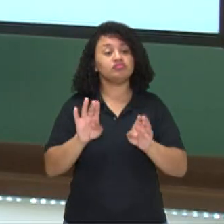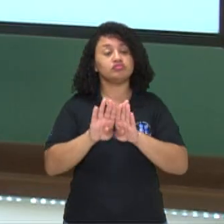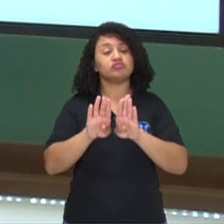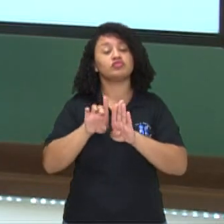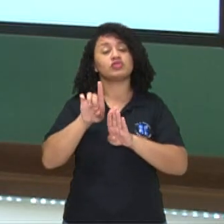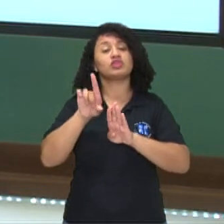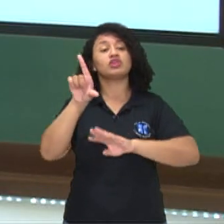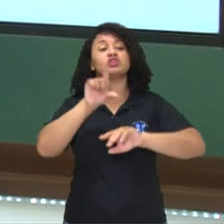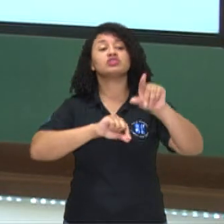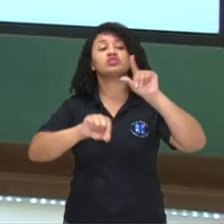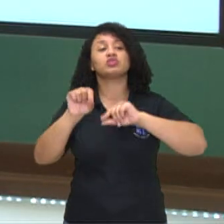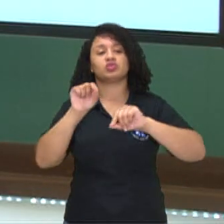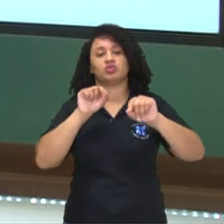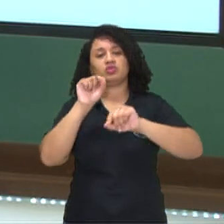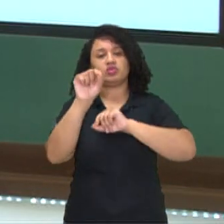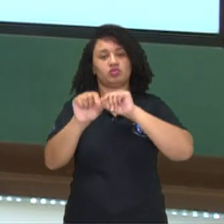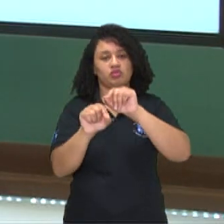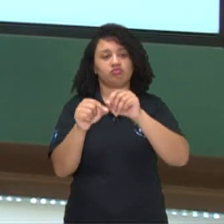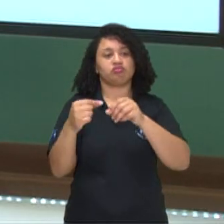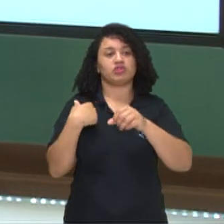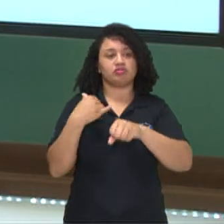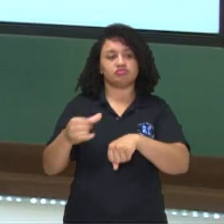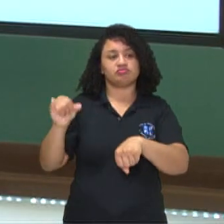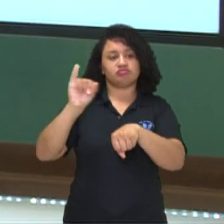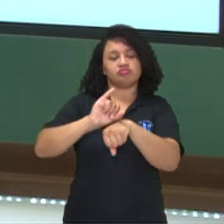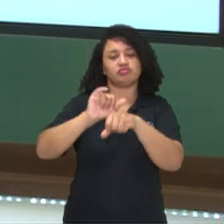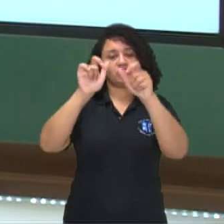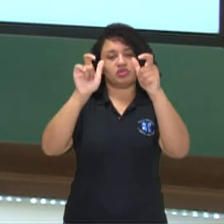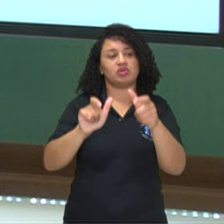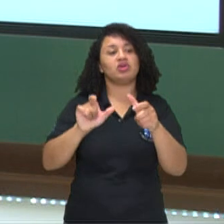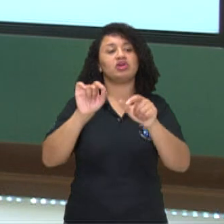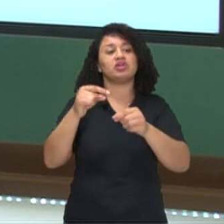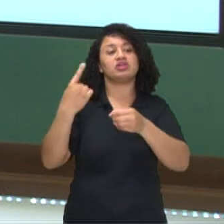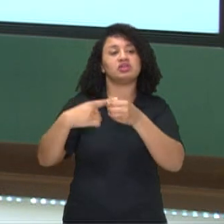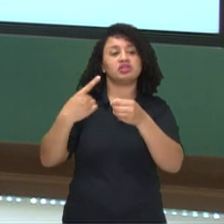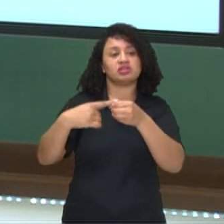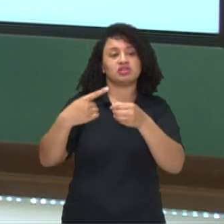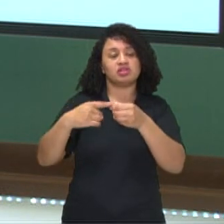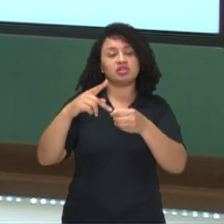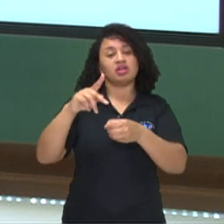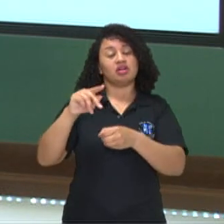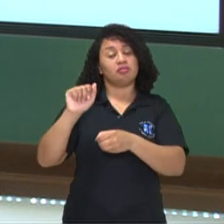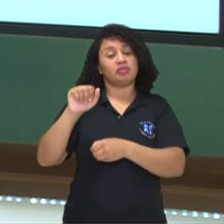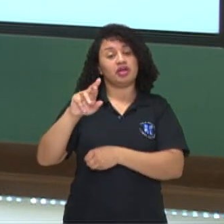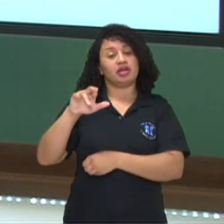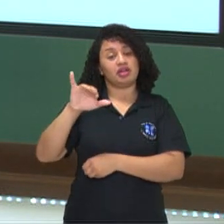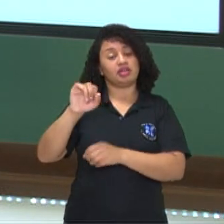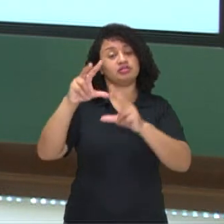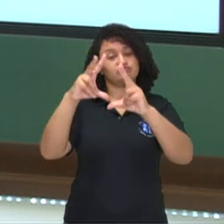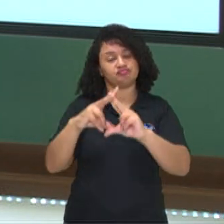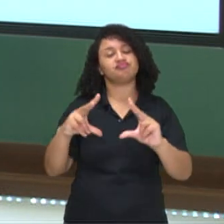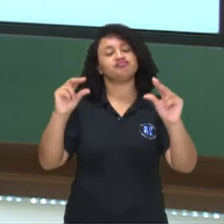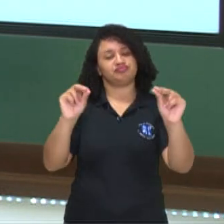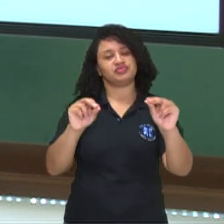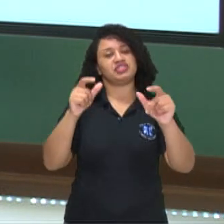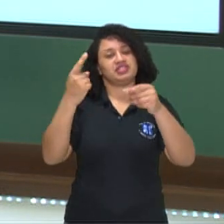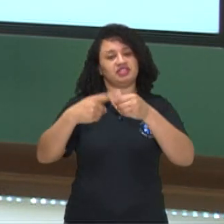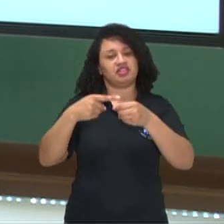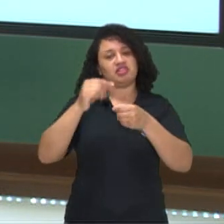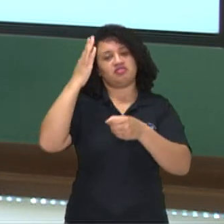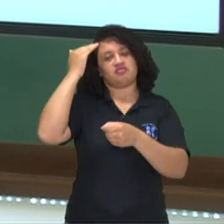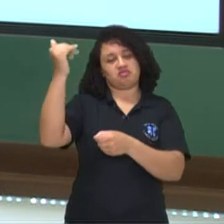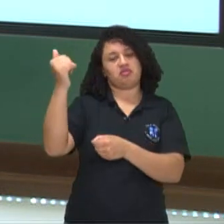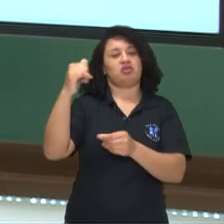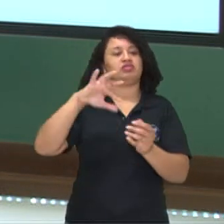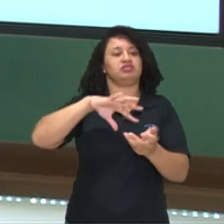vai escolher para a capital do seu reino a cidade de Paris, né, cidade conhecida mundialmente. E aqui